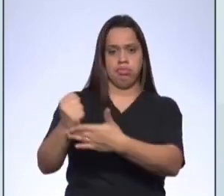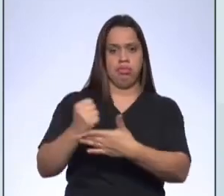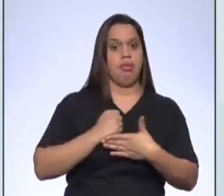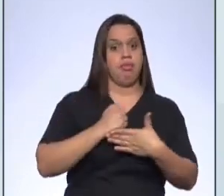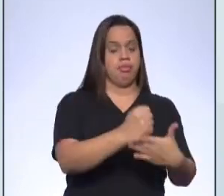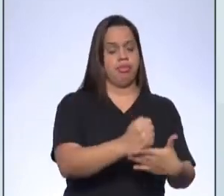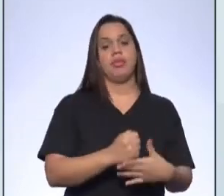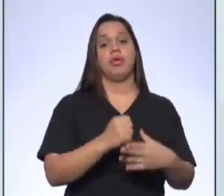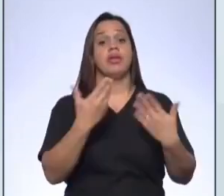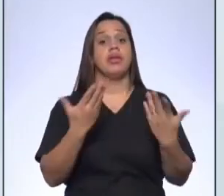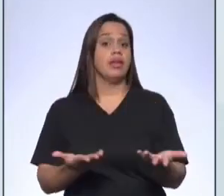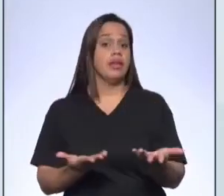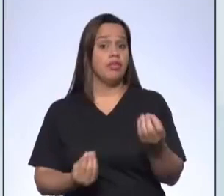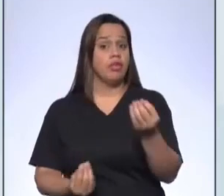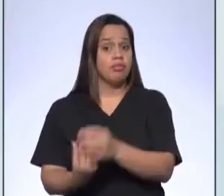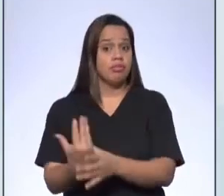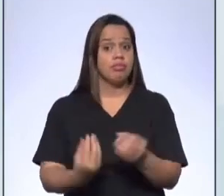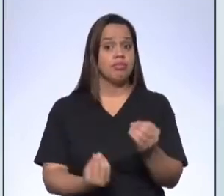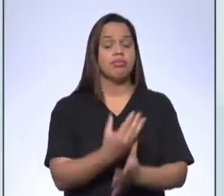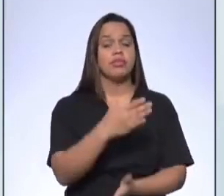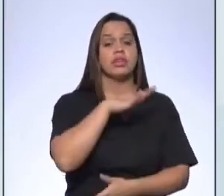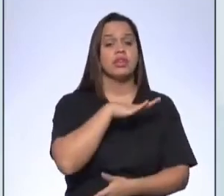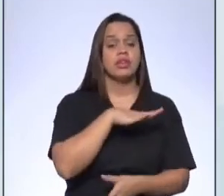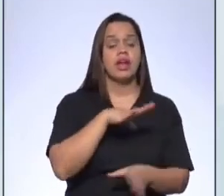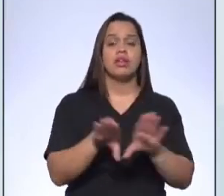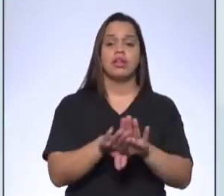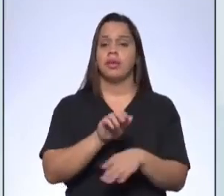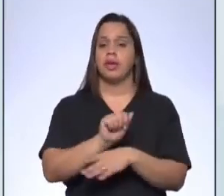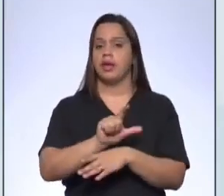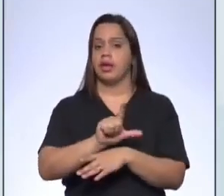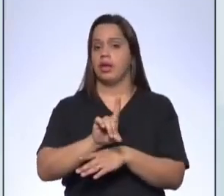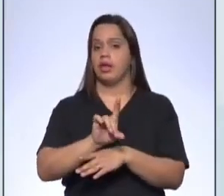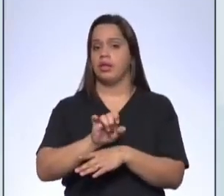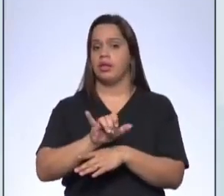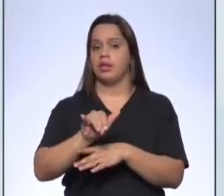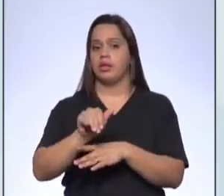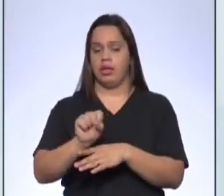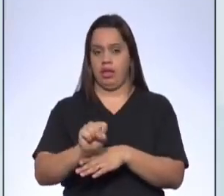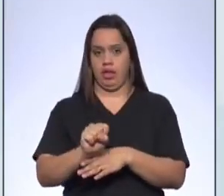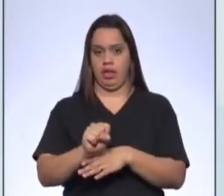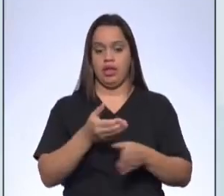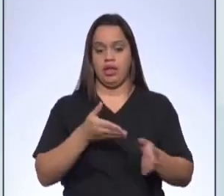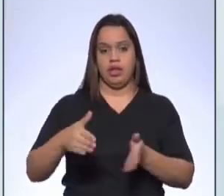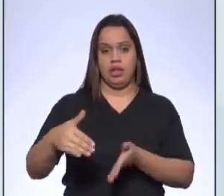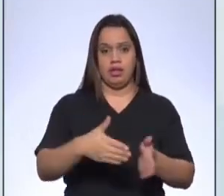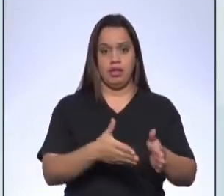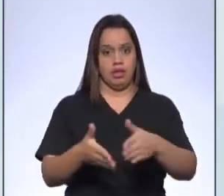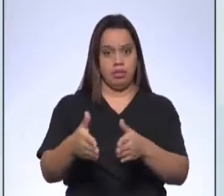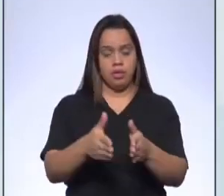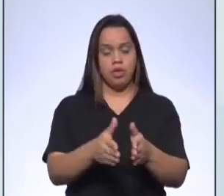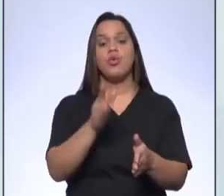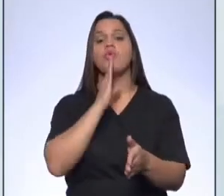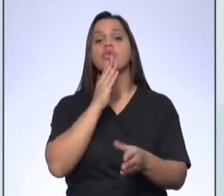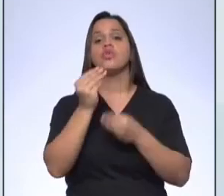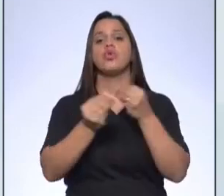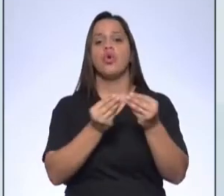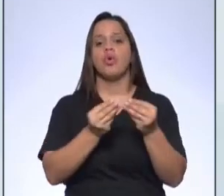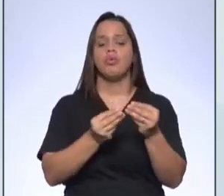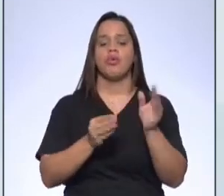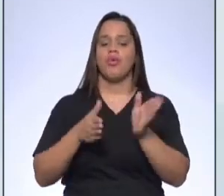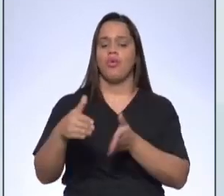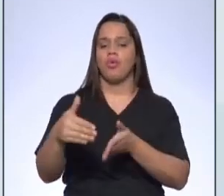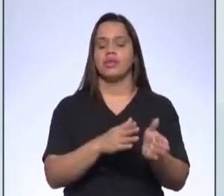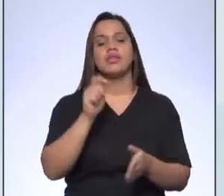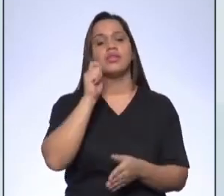surgiram cidades e aldeias, e este caminho ficou conhecido como Rota do Sal. Com o crescimento